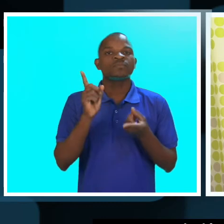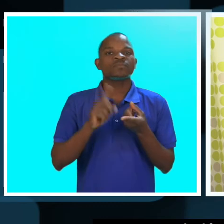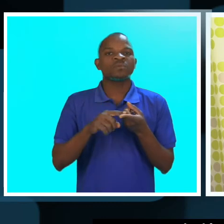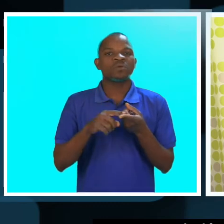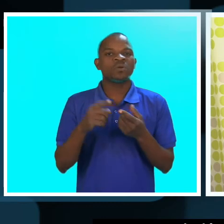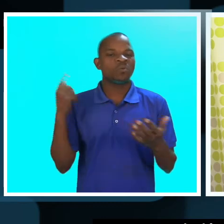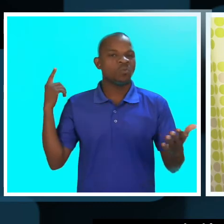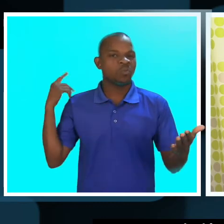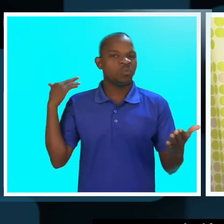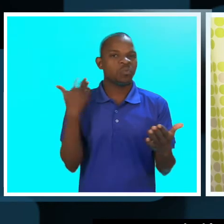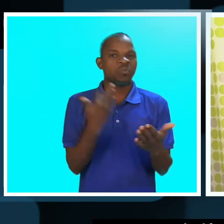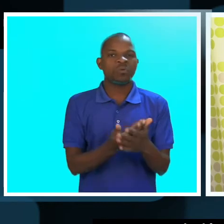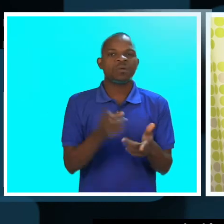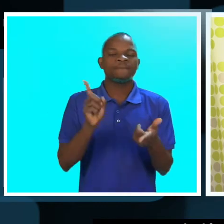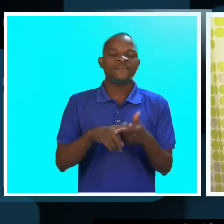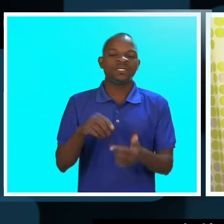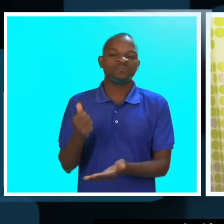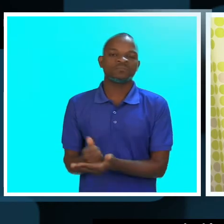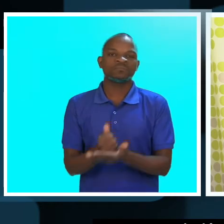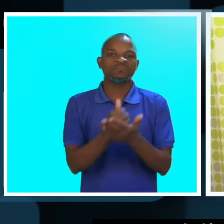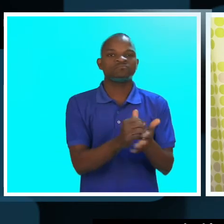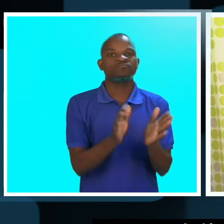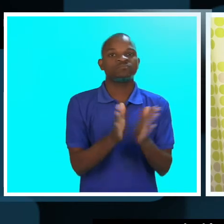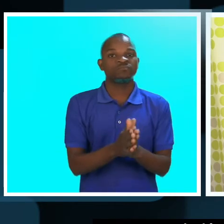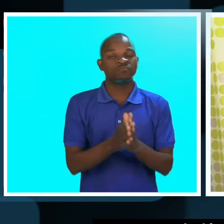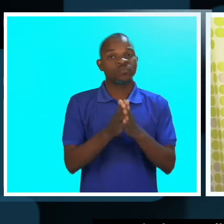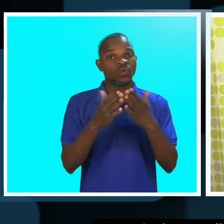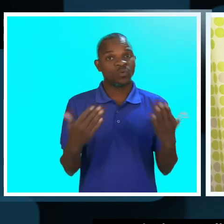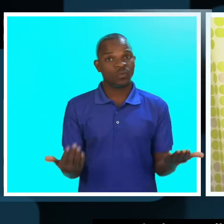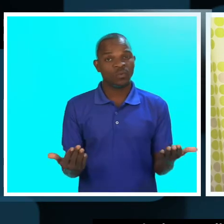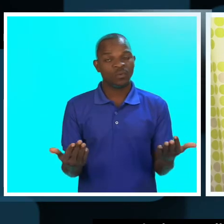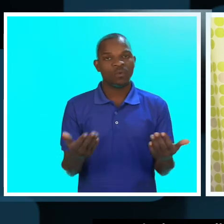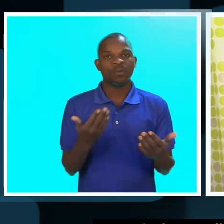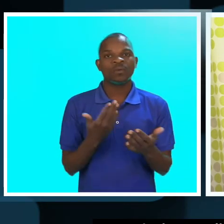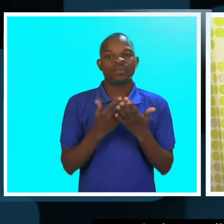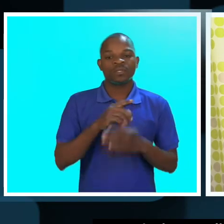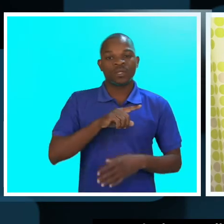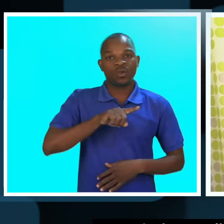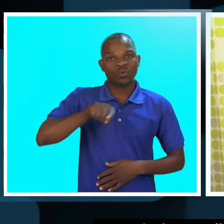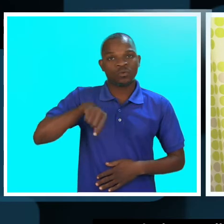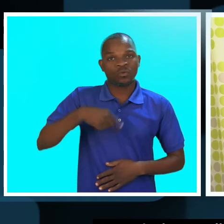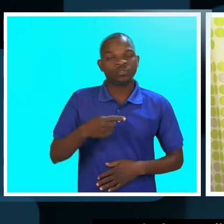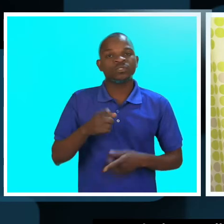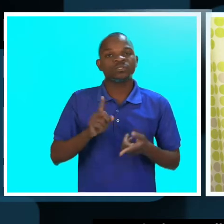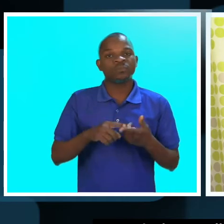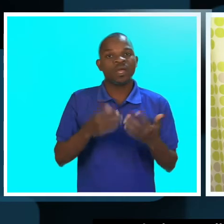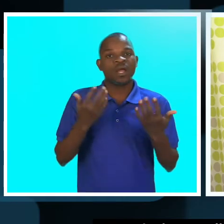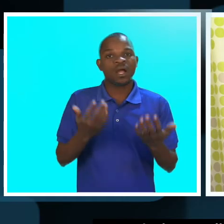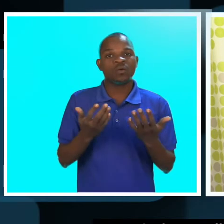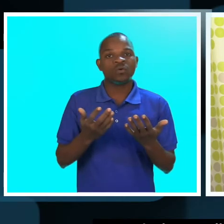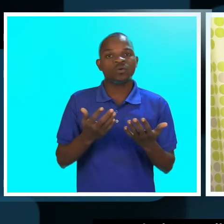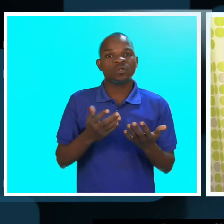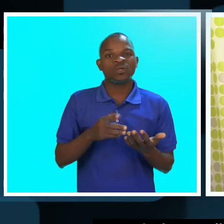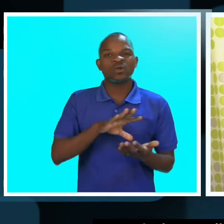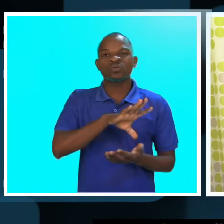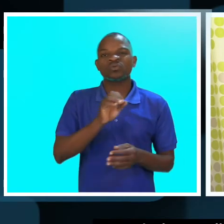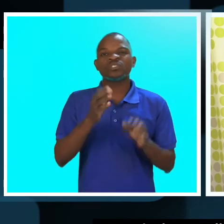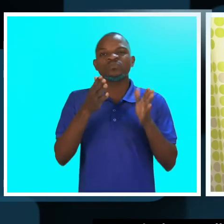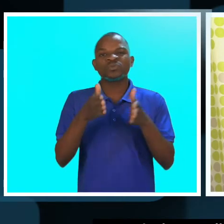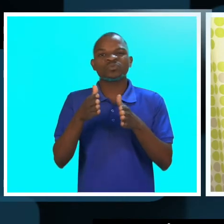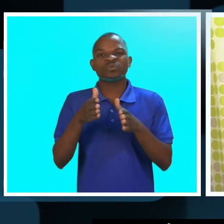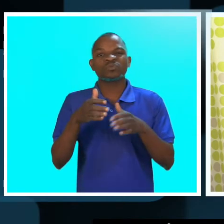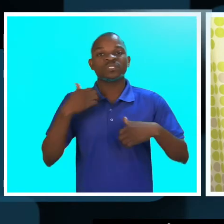e de lá para cá nunca mais tivemos porque, hoje em dia, estamos a